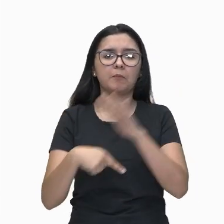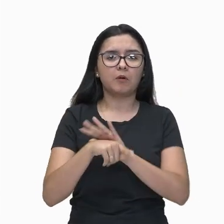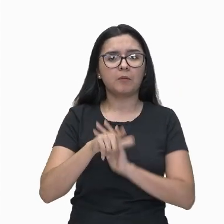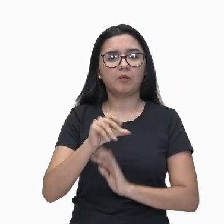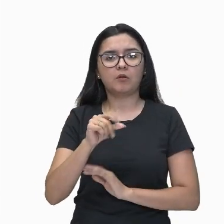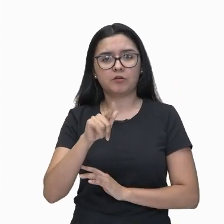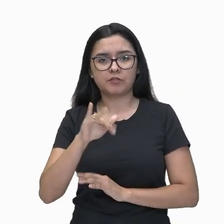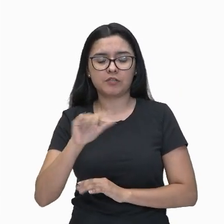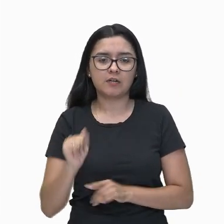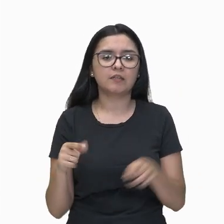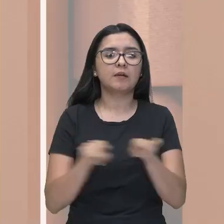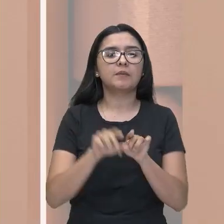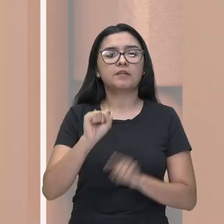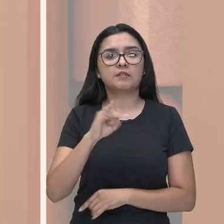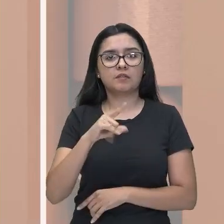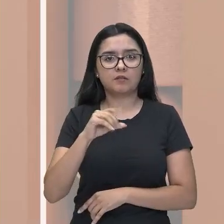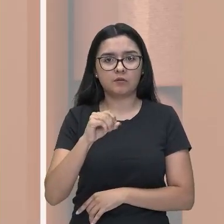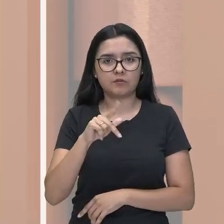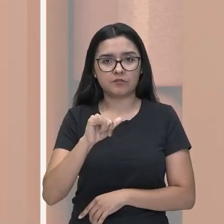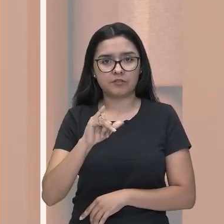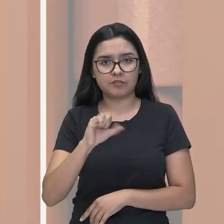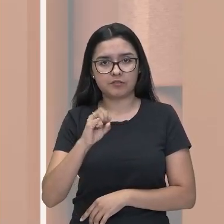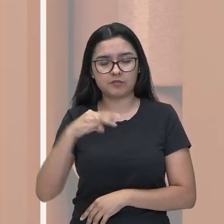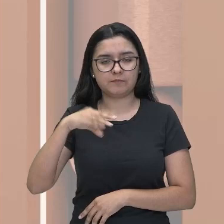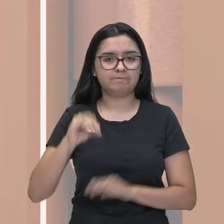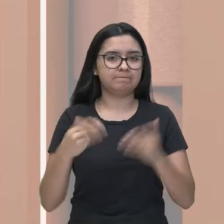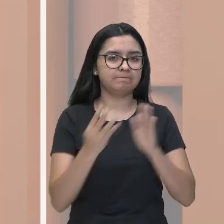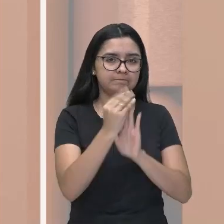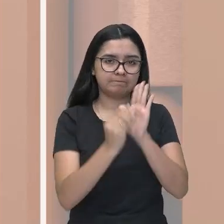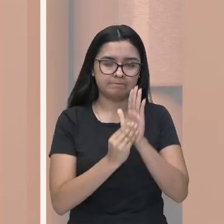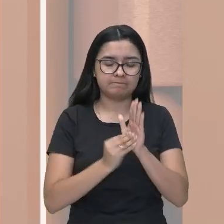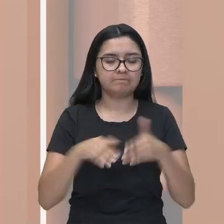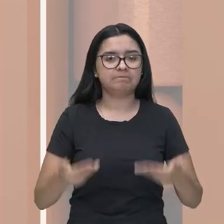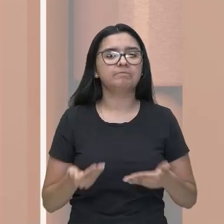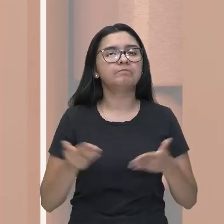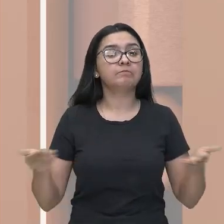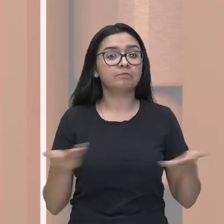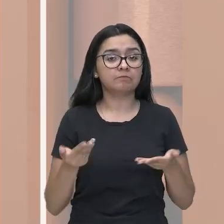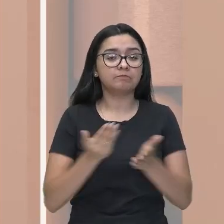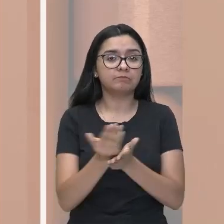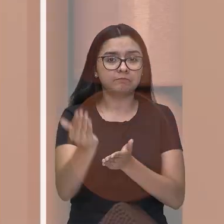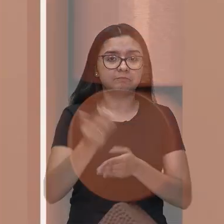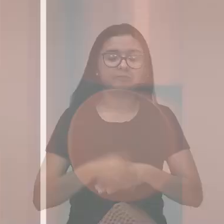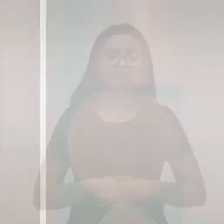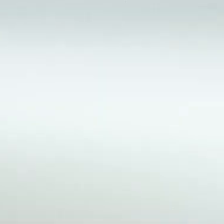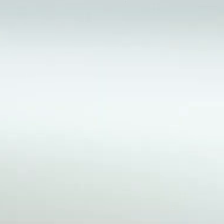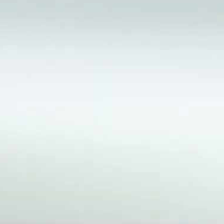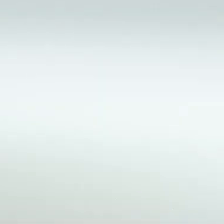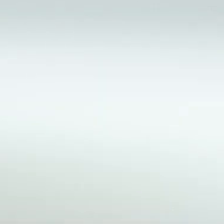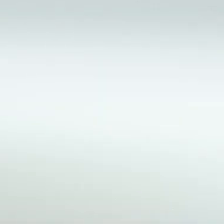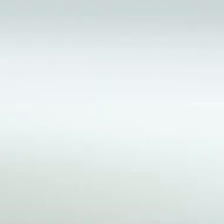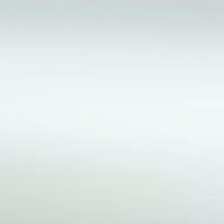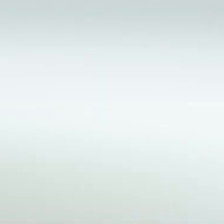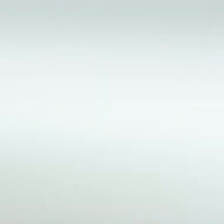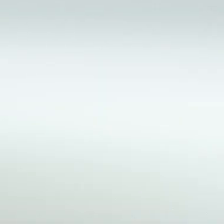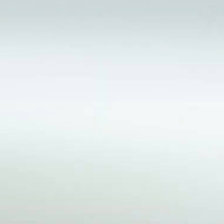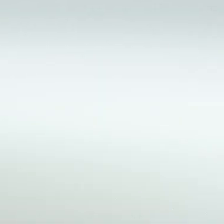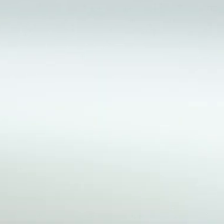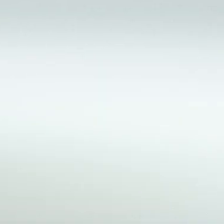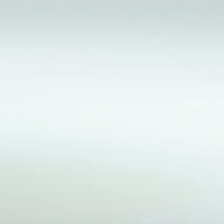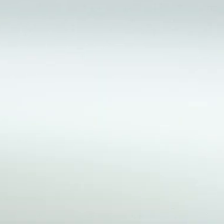o silogismo. Então esse é o nosso conteúdo e vamos então aí à nossa aula.